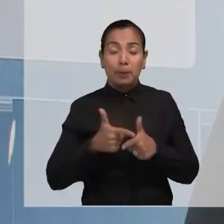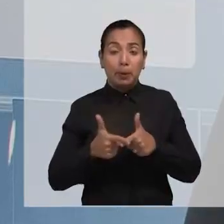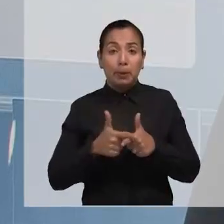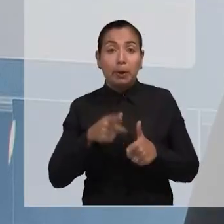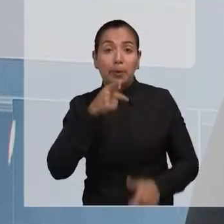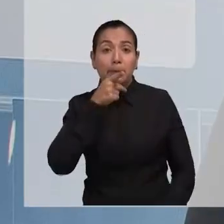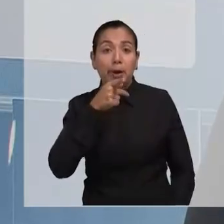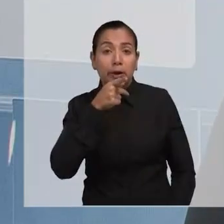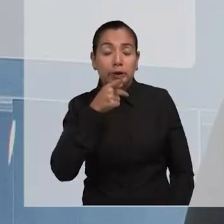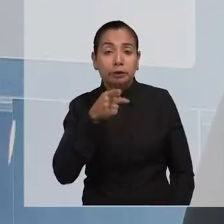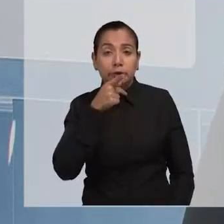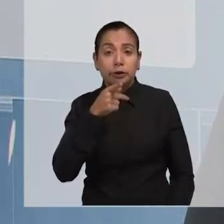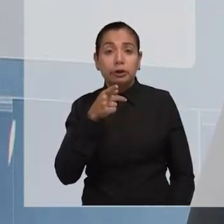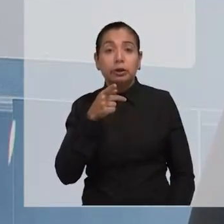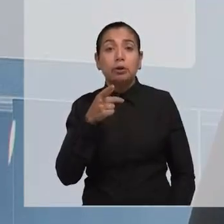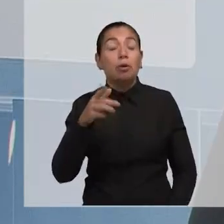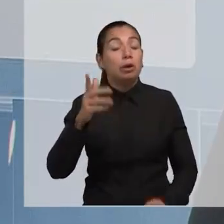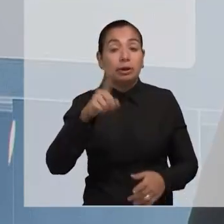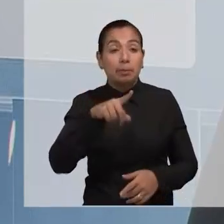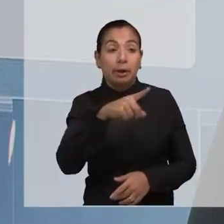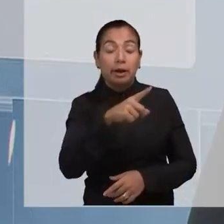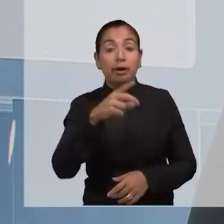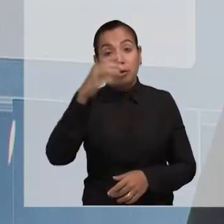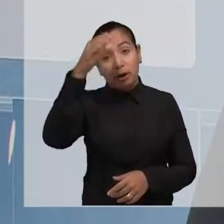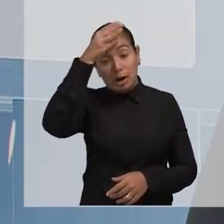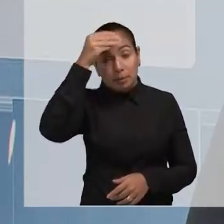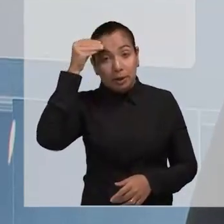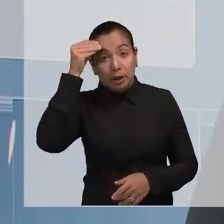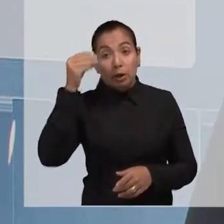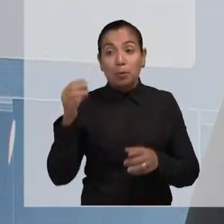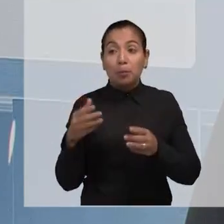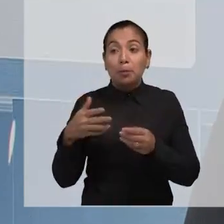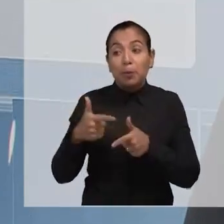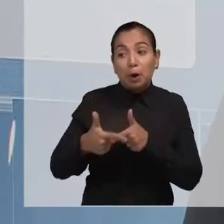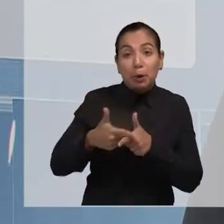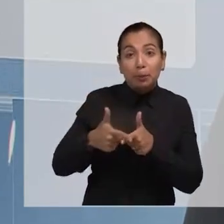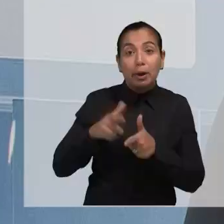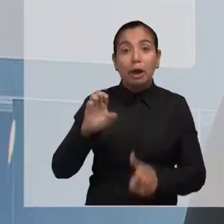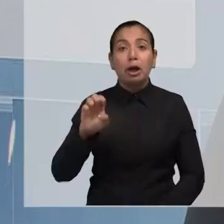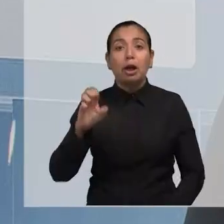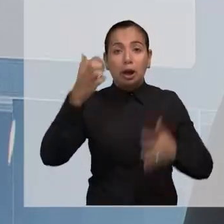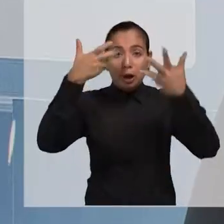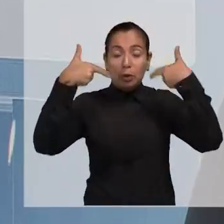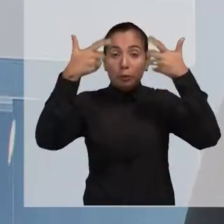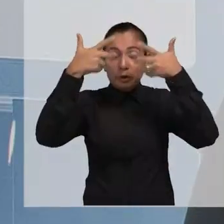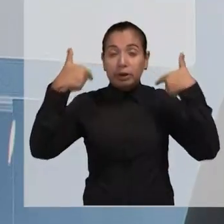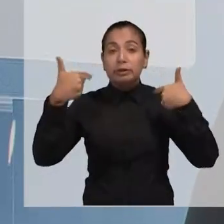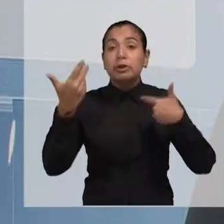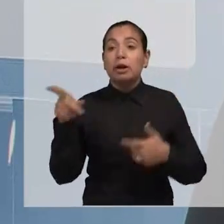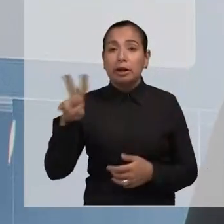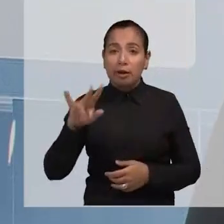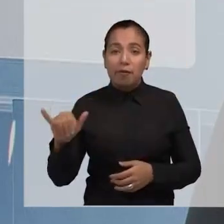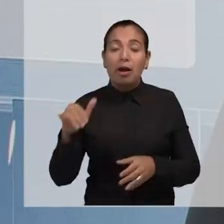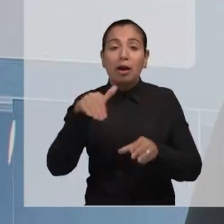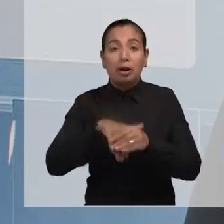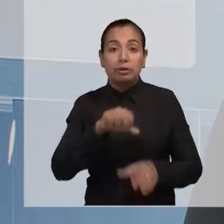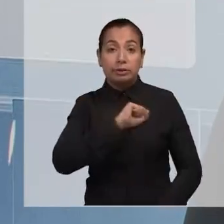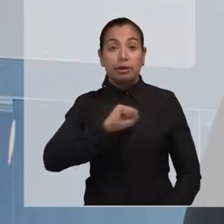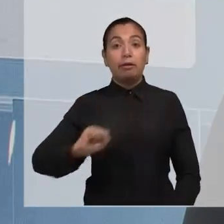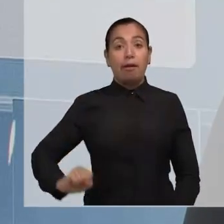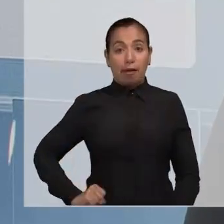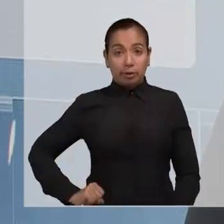que o PDT não aceita que ele seja candidato na mesma chapa. O PDT, a nível nacional, querendo